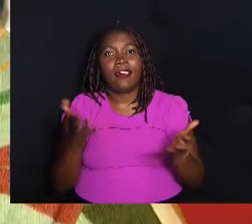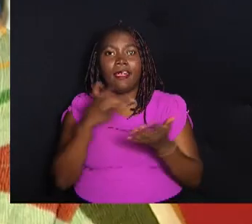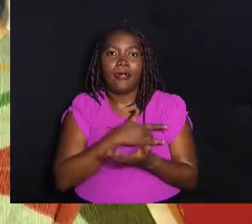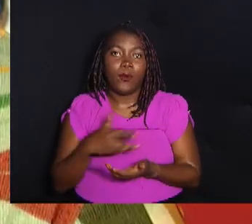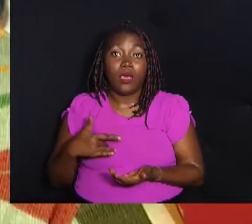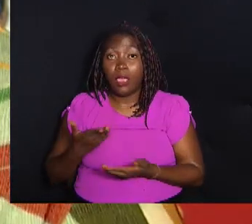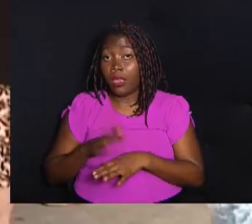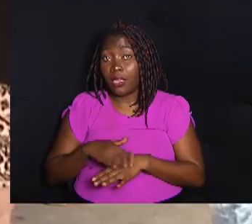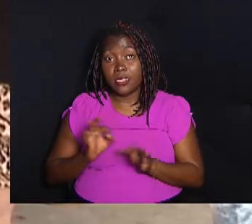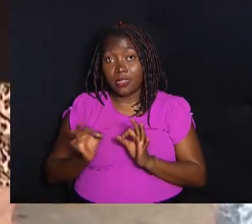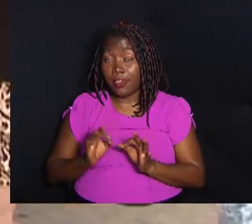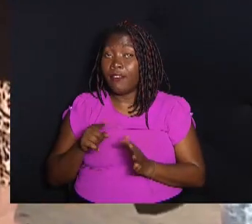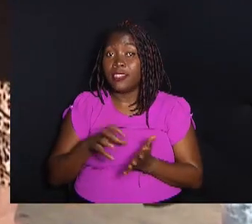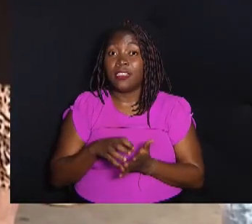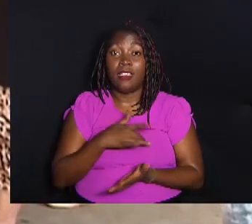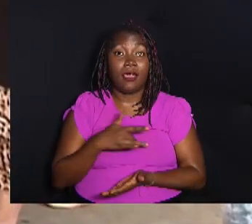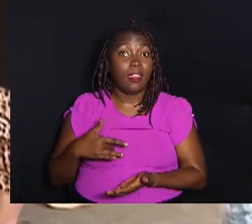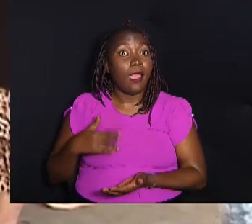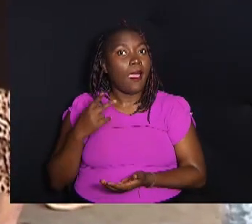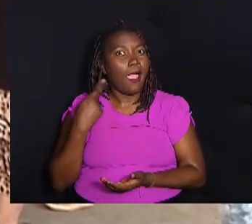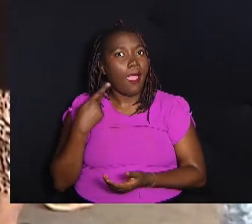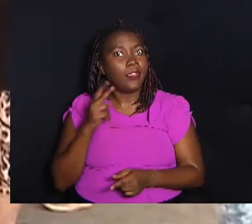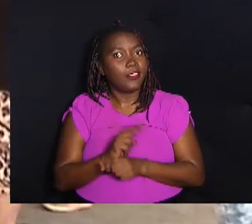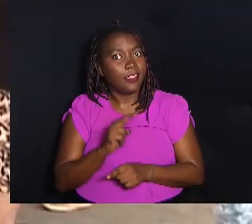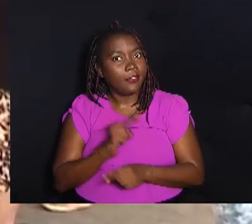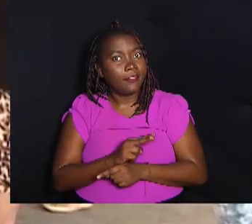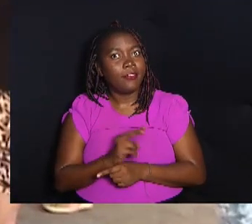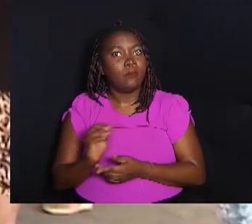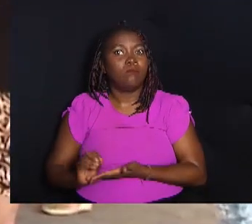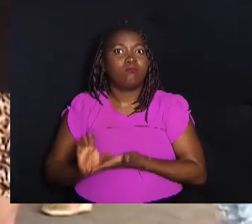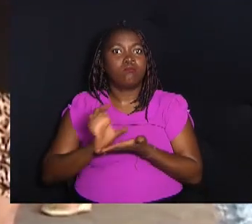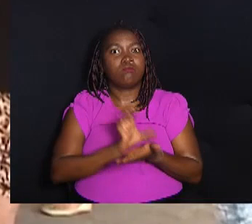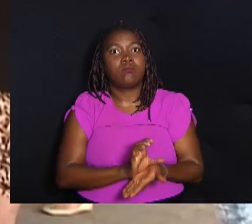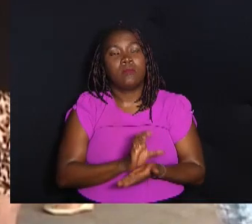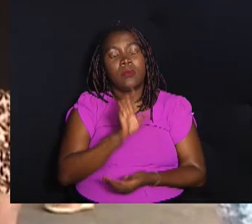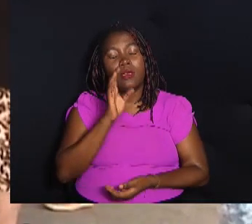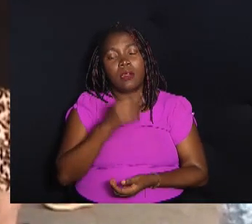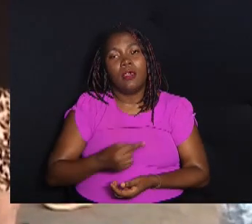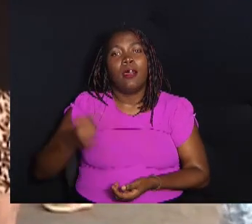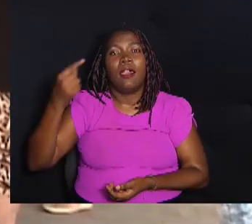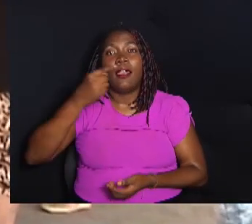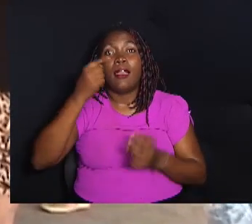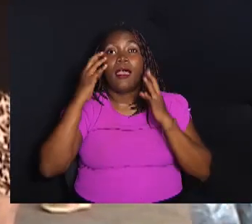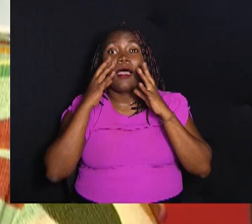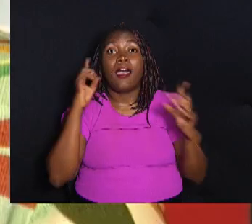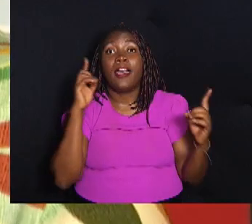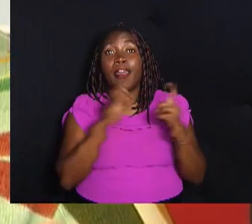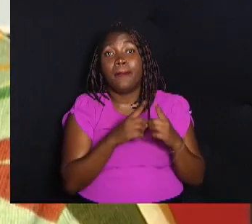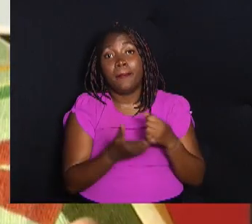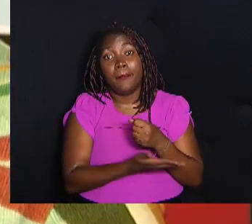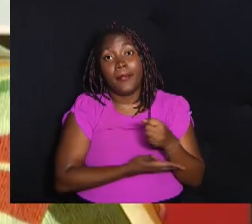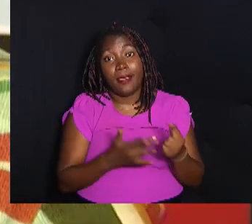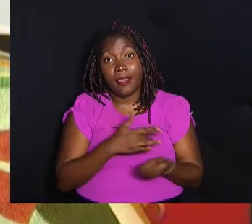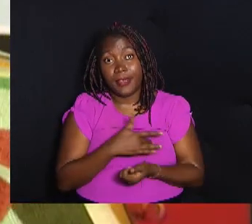faz é o Centro de Saúde a parlamentar defende o aporte financeiro prioritariamente para o atendimento básico de saúde